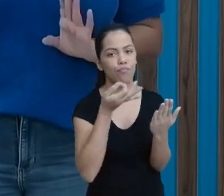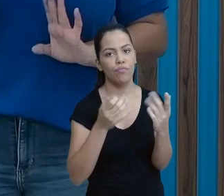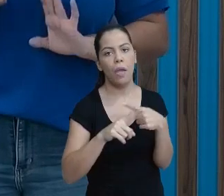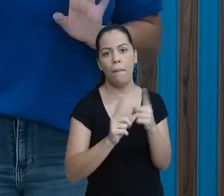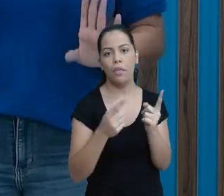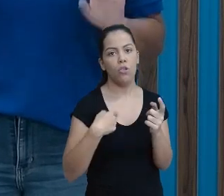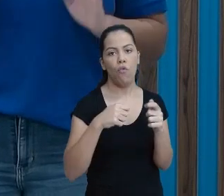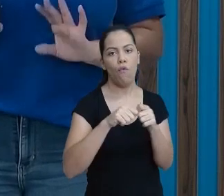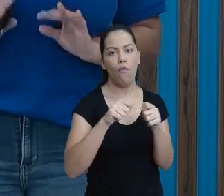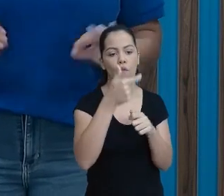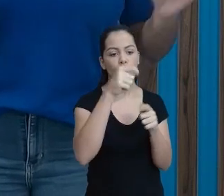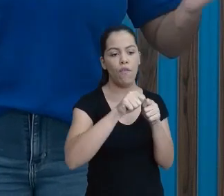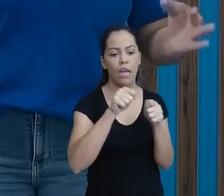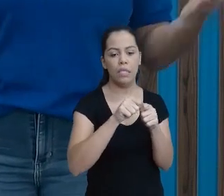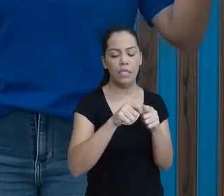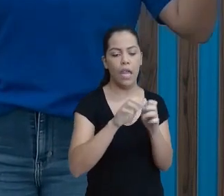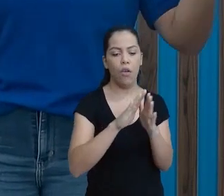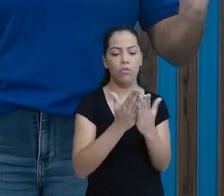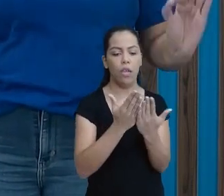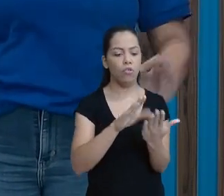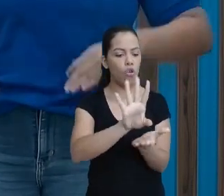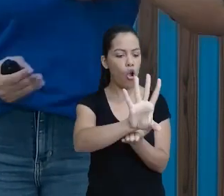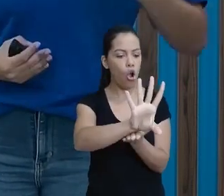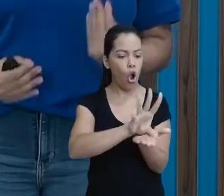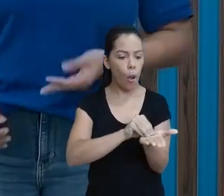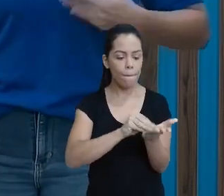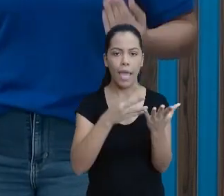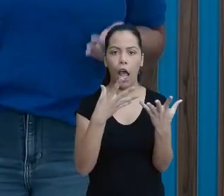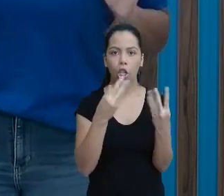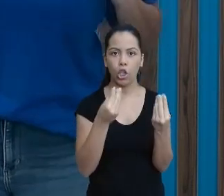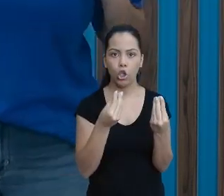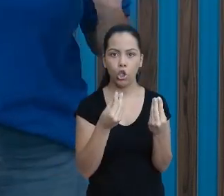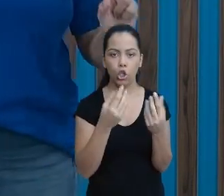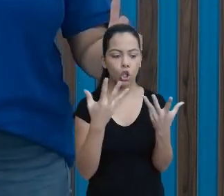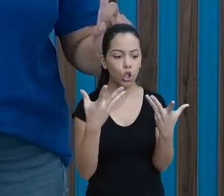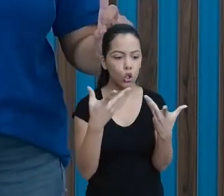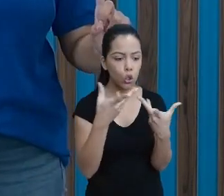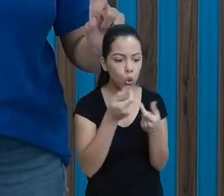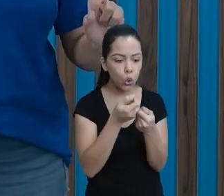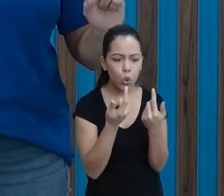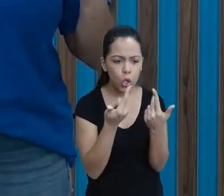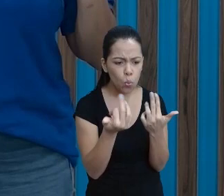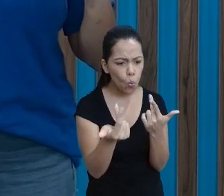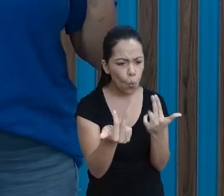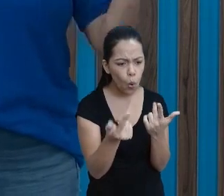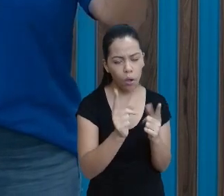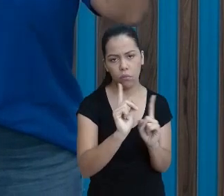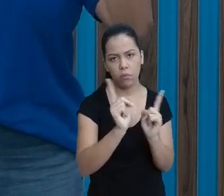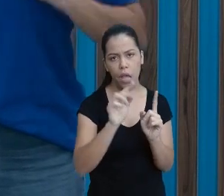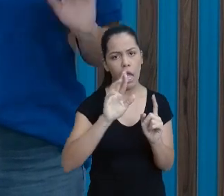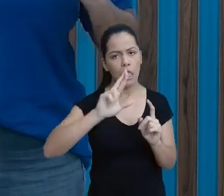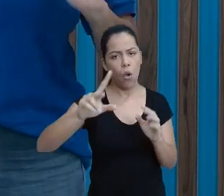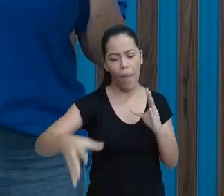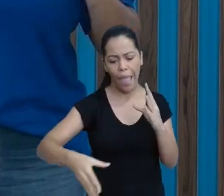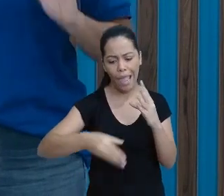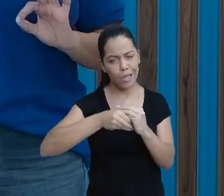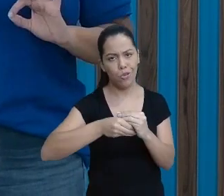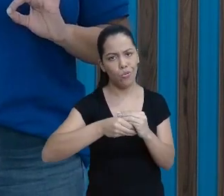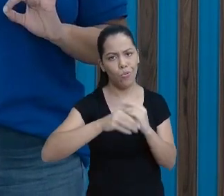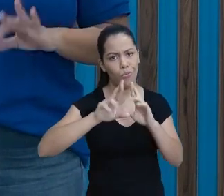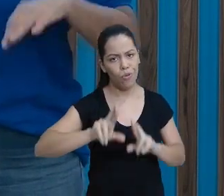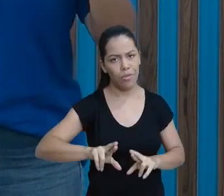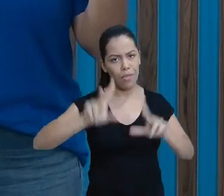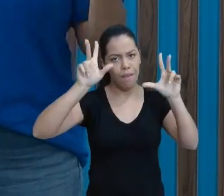repetir completamente o texto original. Lembrem-se que uma resenha não é um resumo. Lembrem? A resenha não é um